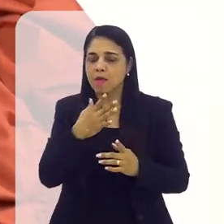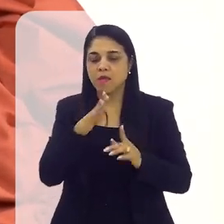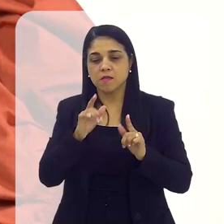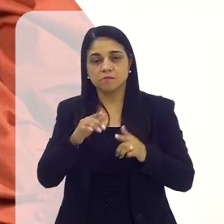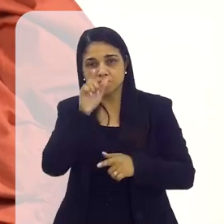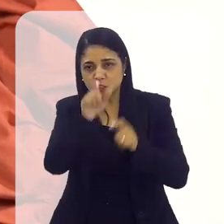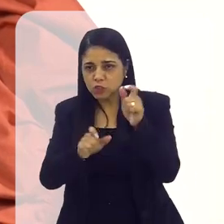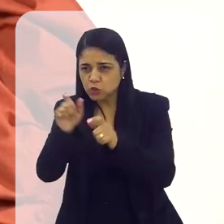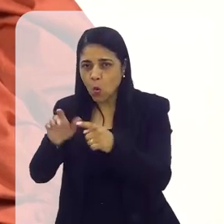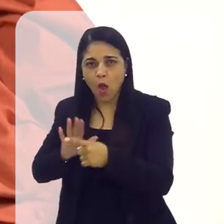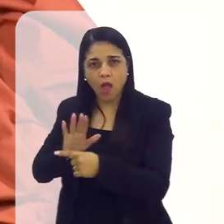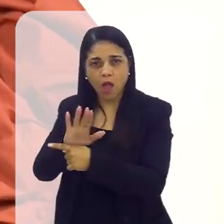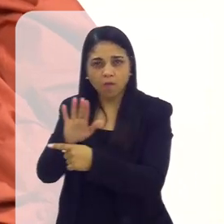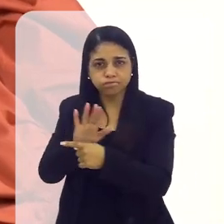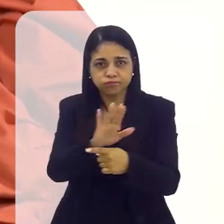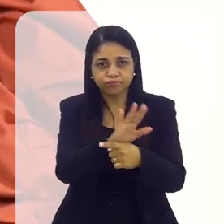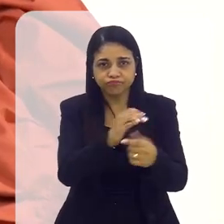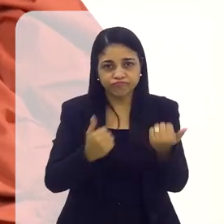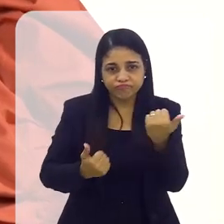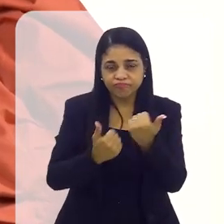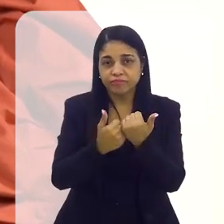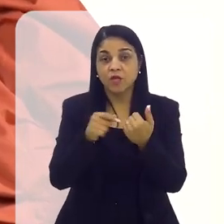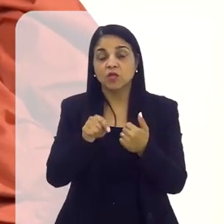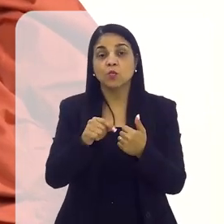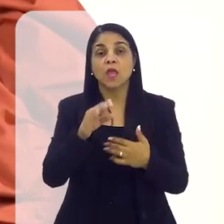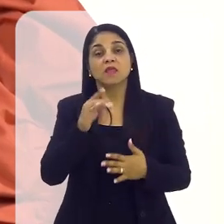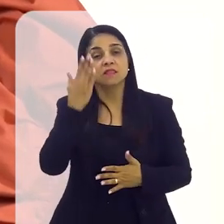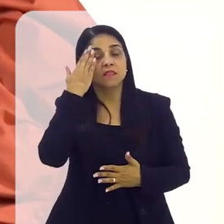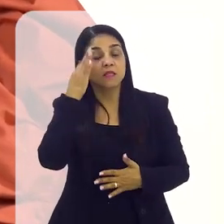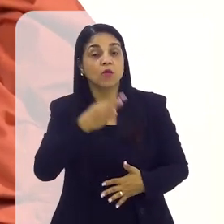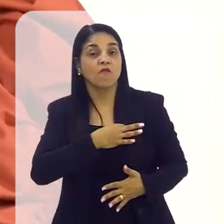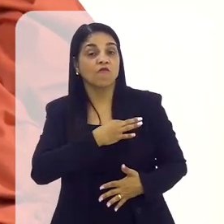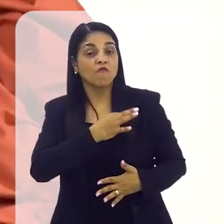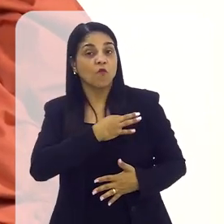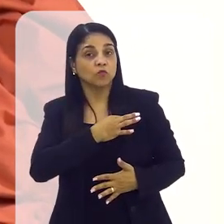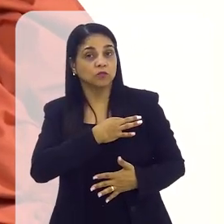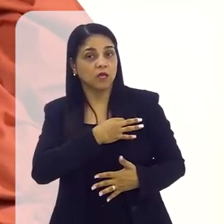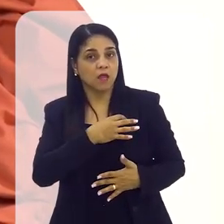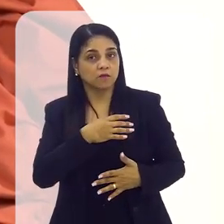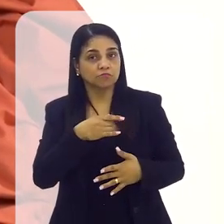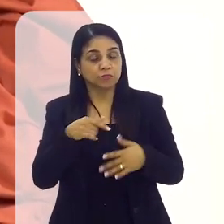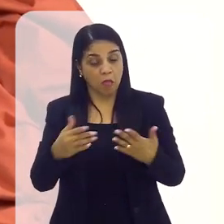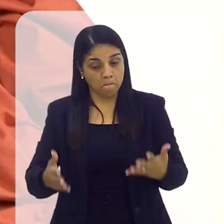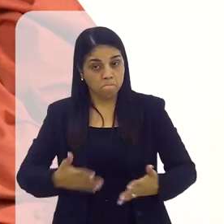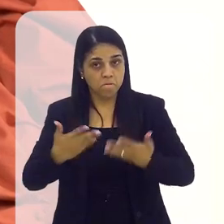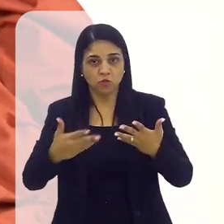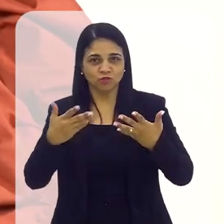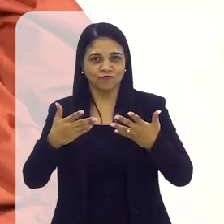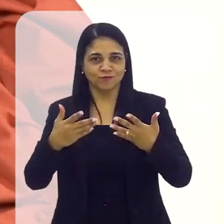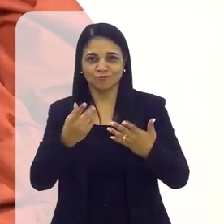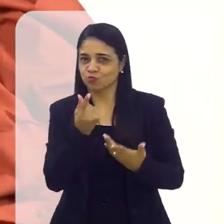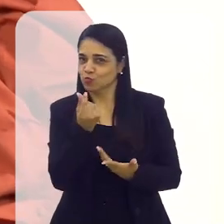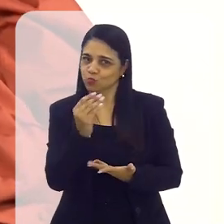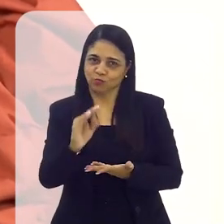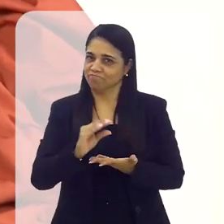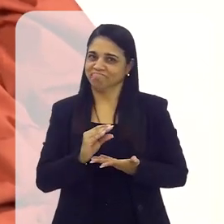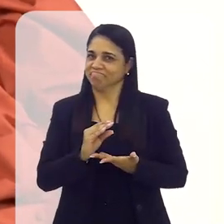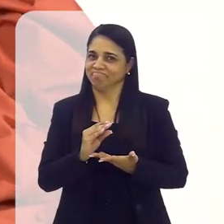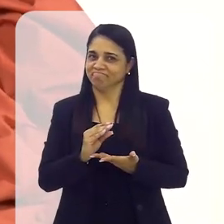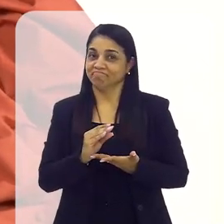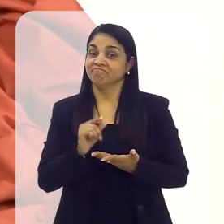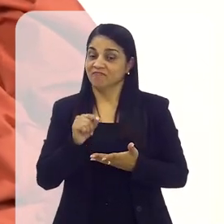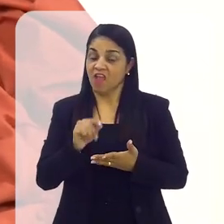o bem sem olhar a quem, e entender o que é voluntariado de excelência, porque a motivação não